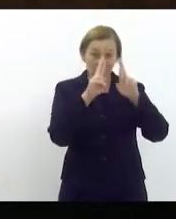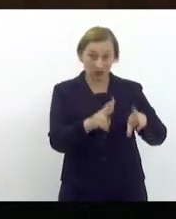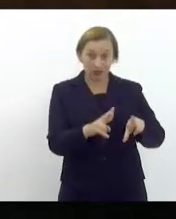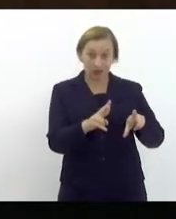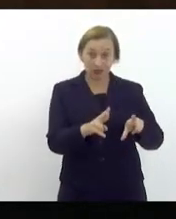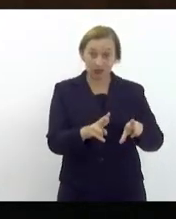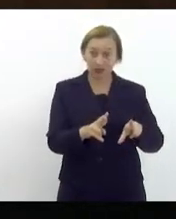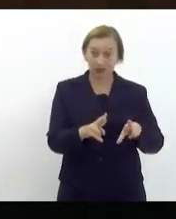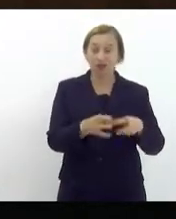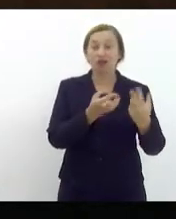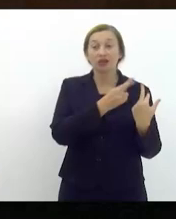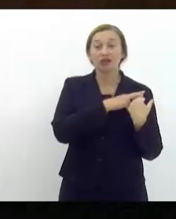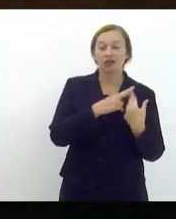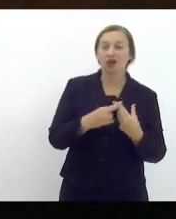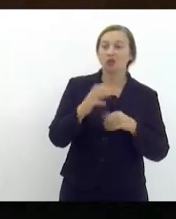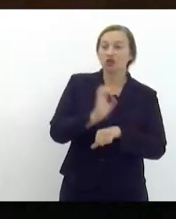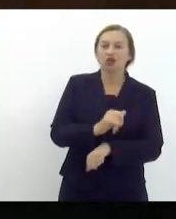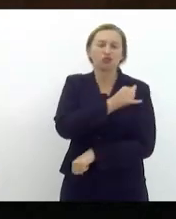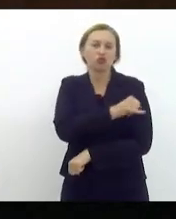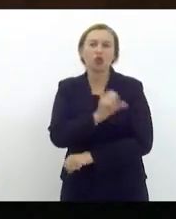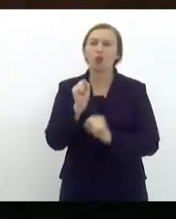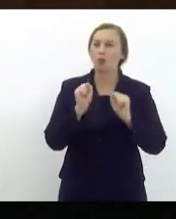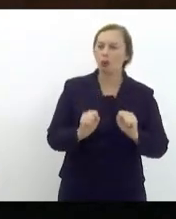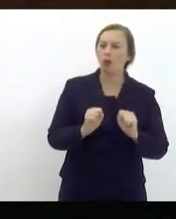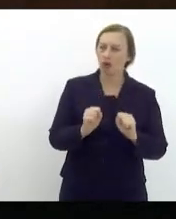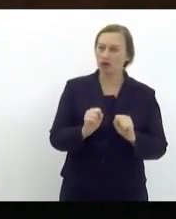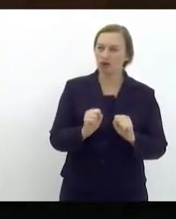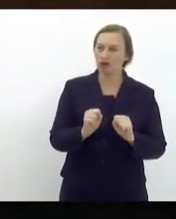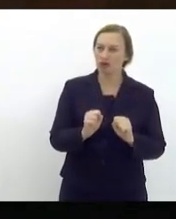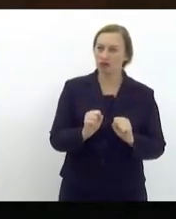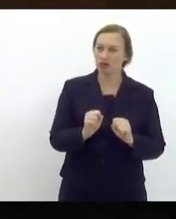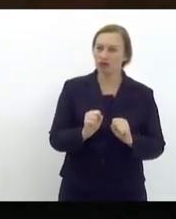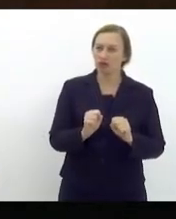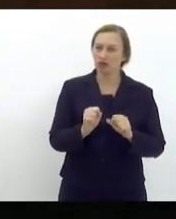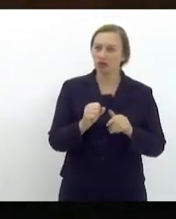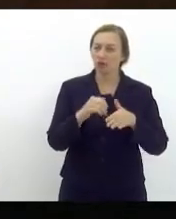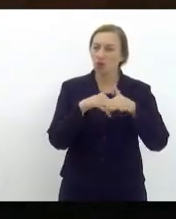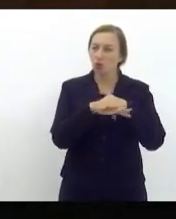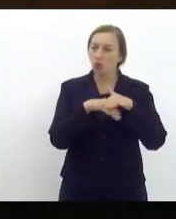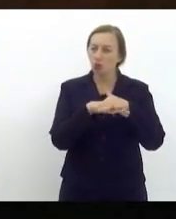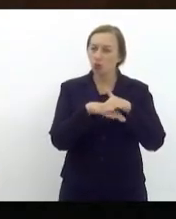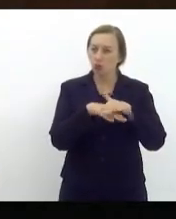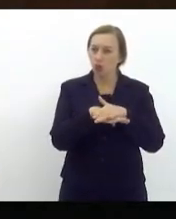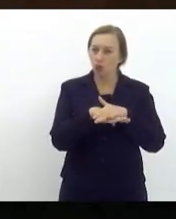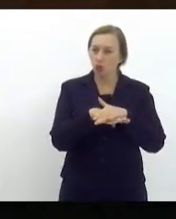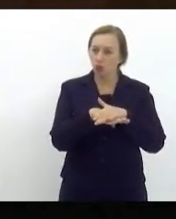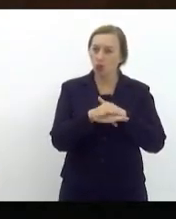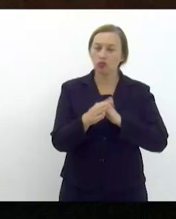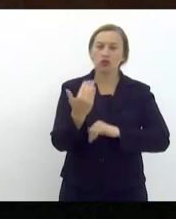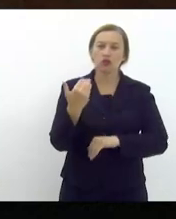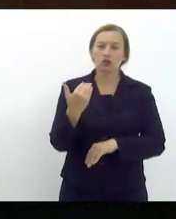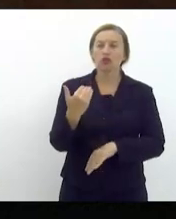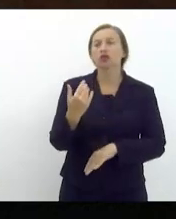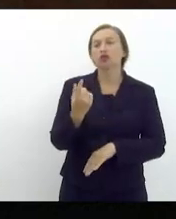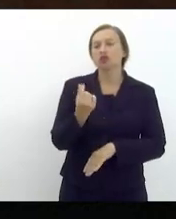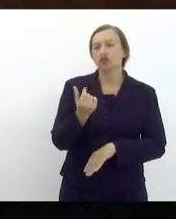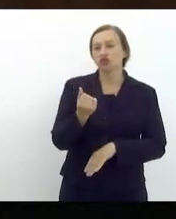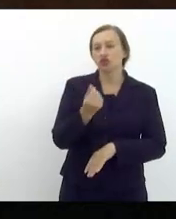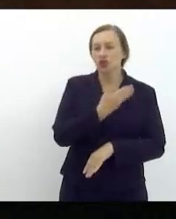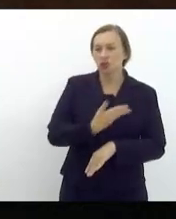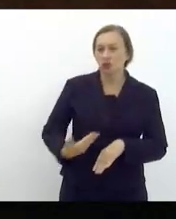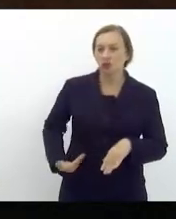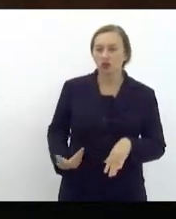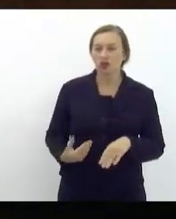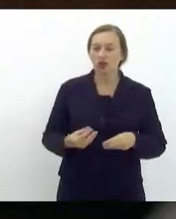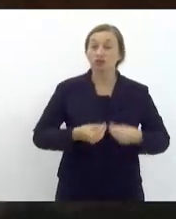que o Estado do Rio de Janeiro possa ter um fluxo orçamentário que Garanta esse profissionais de educação o